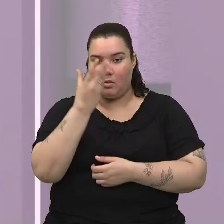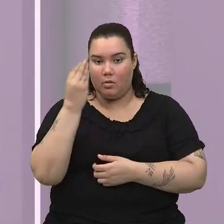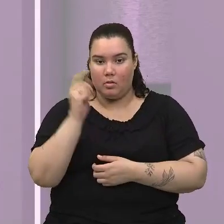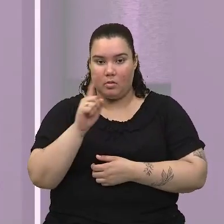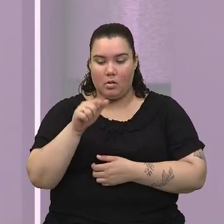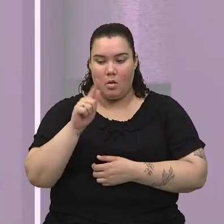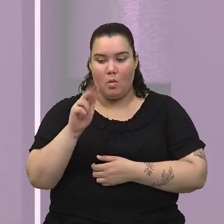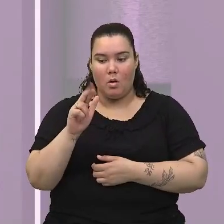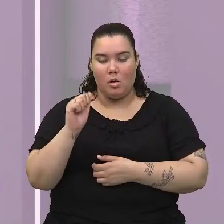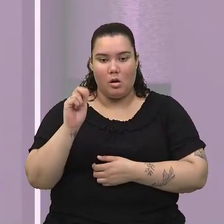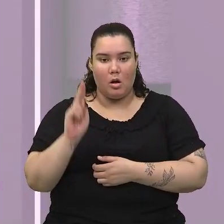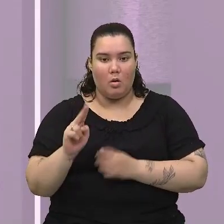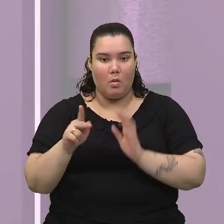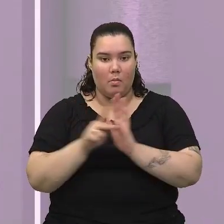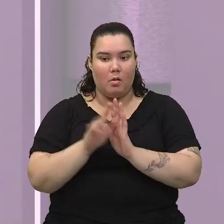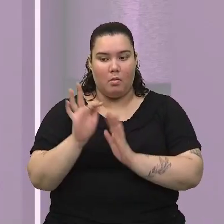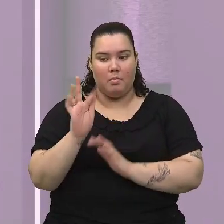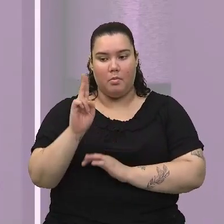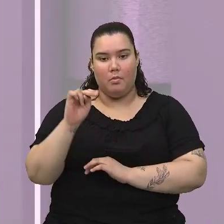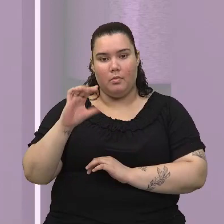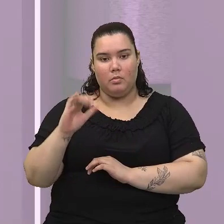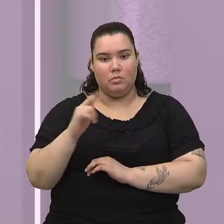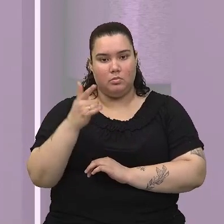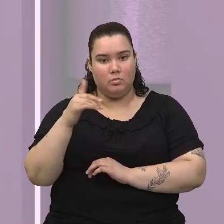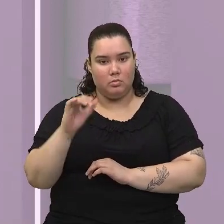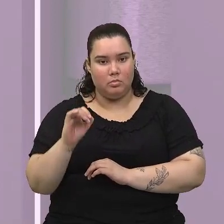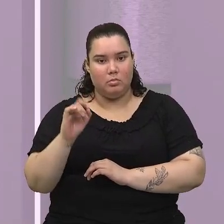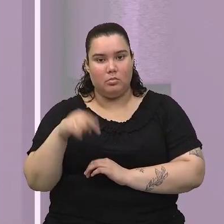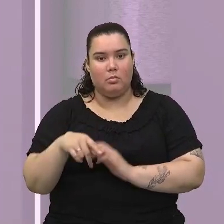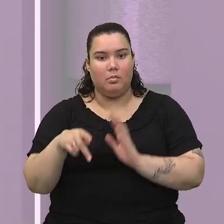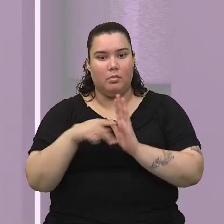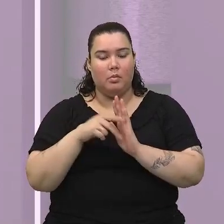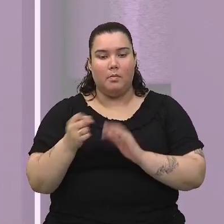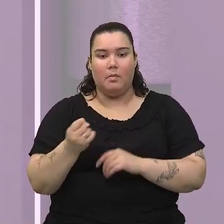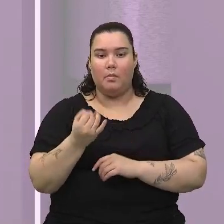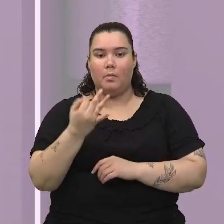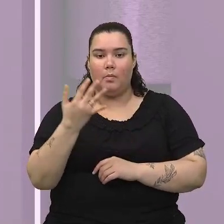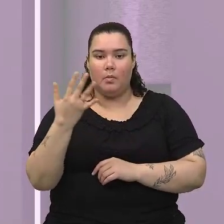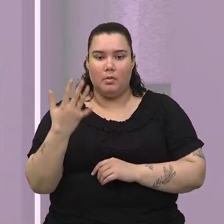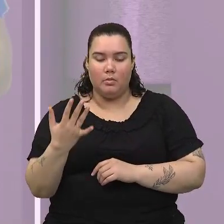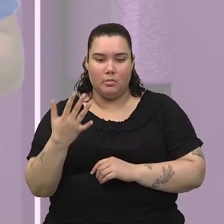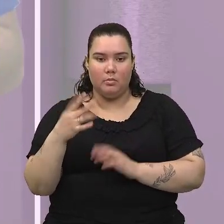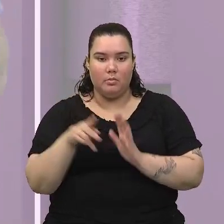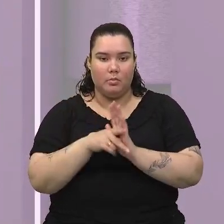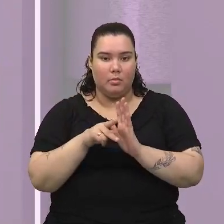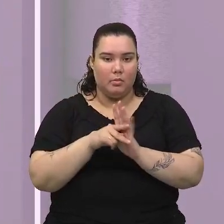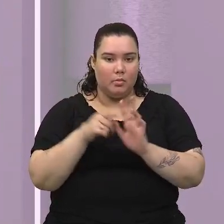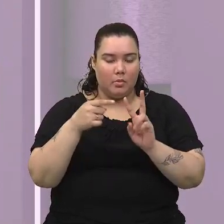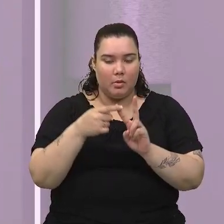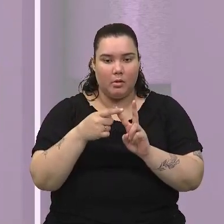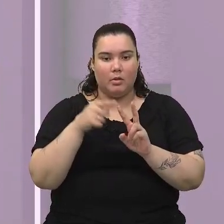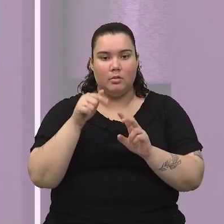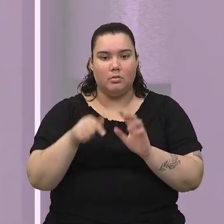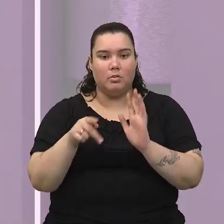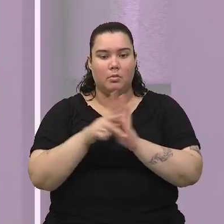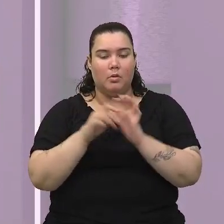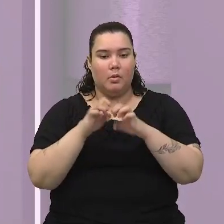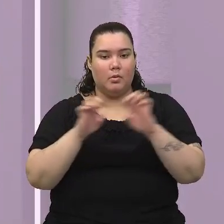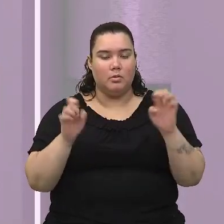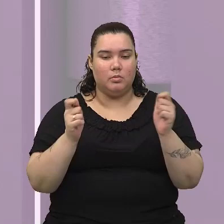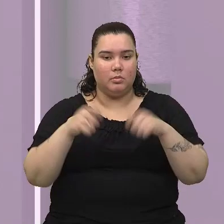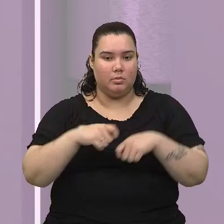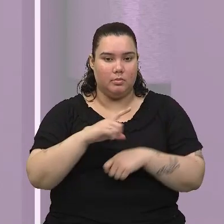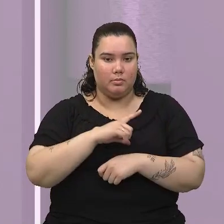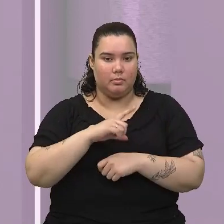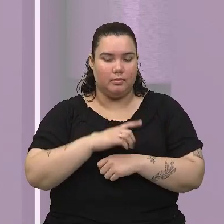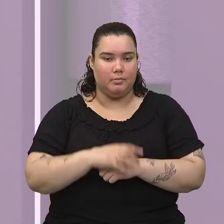da função é quem vai determinar a quantidade máxima de raízes que uma função pode ter. Por que eu